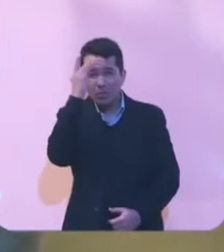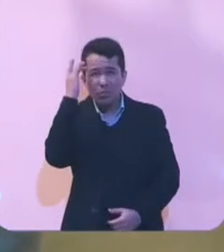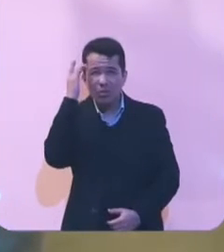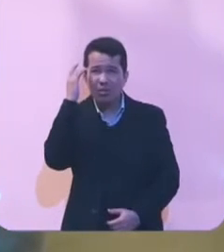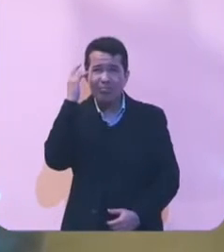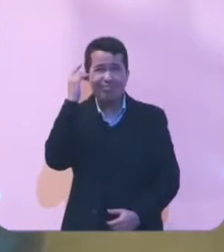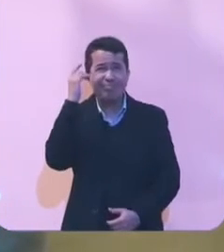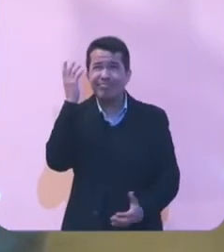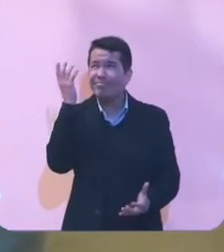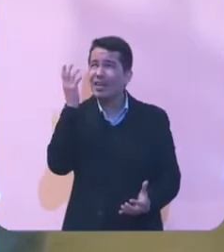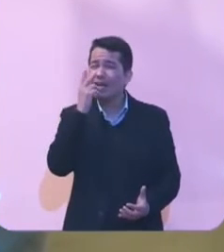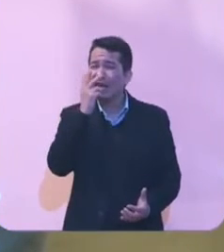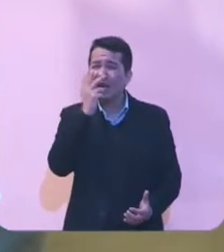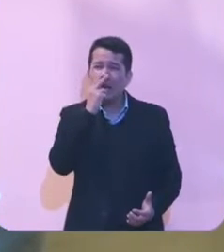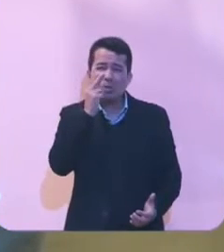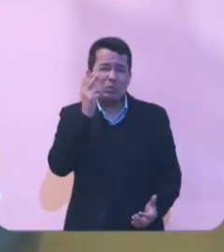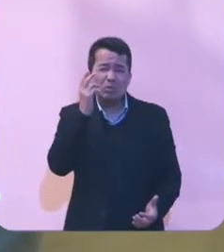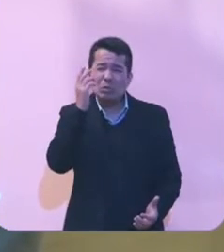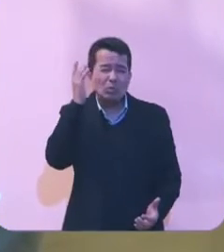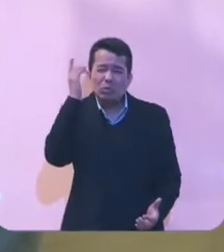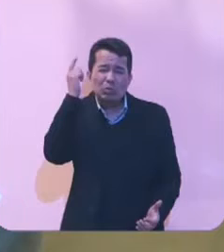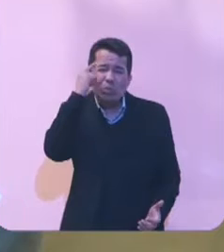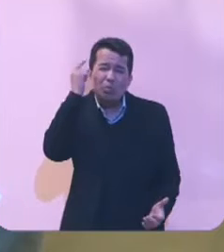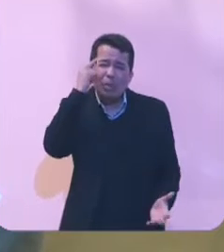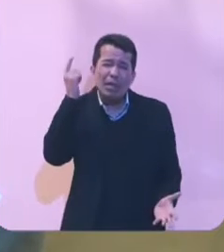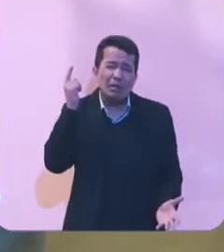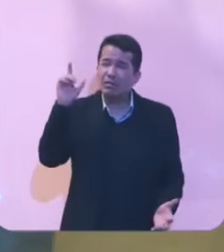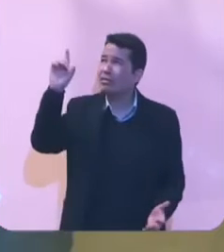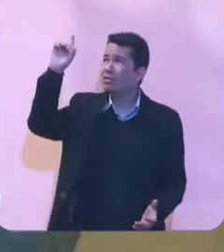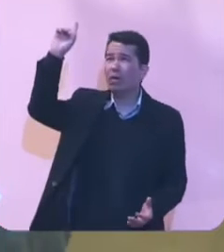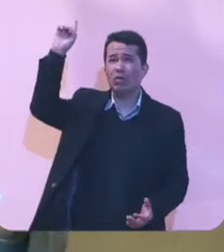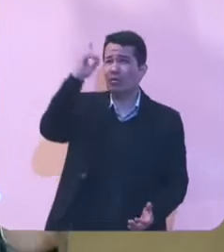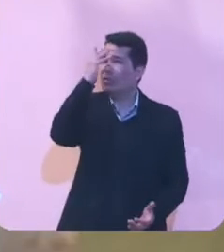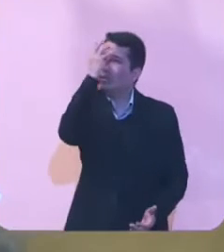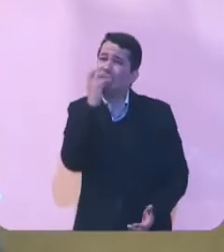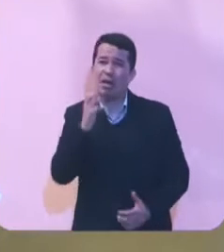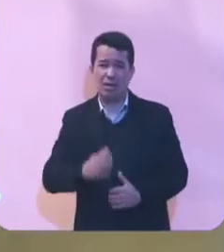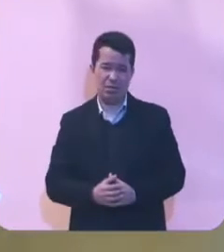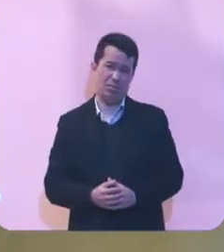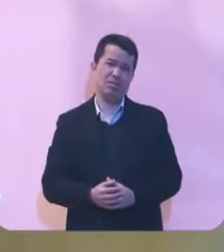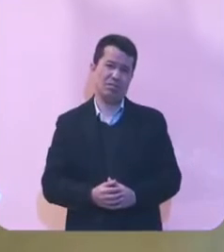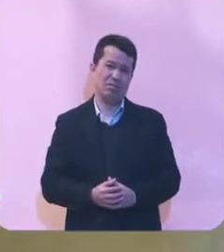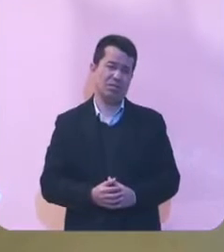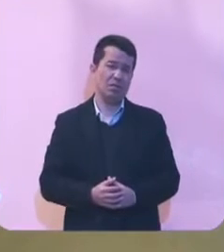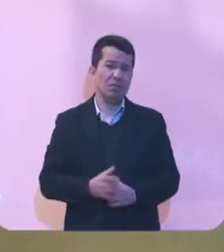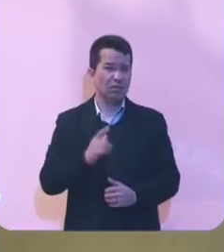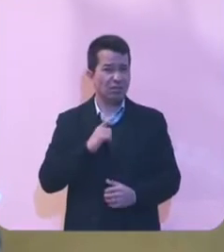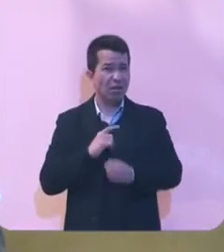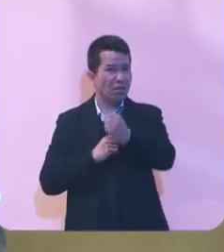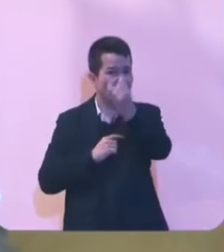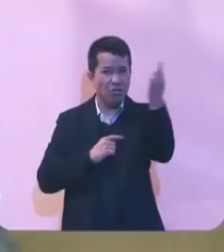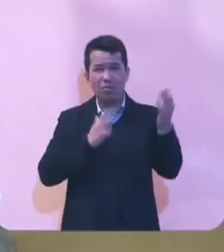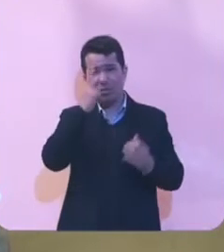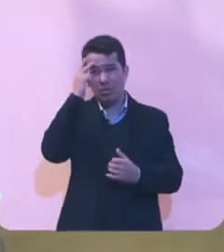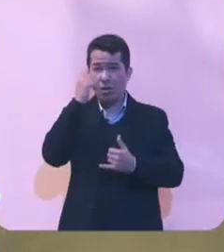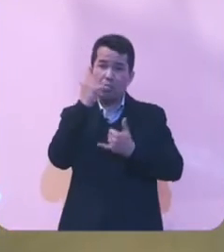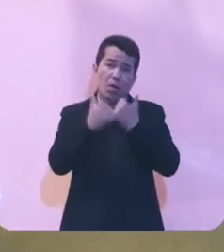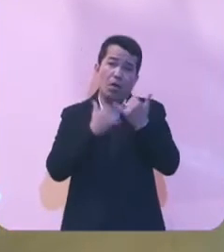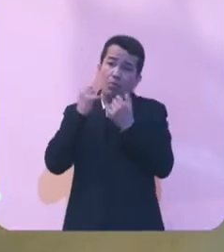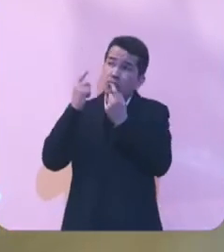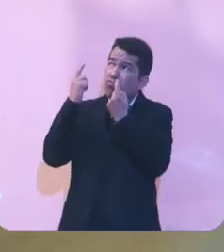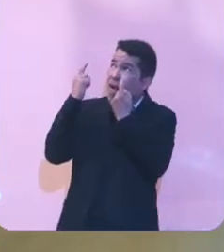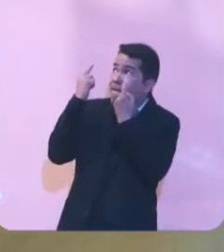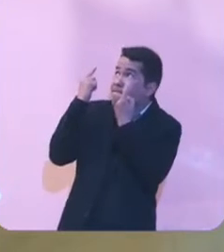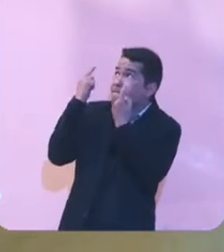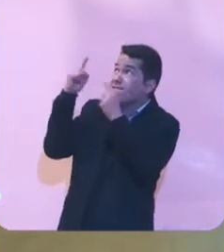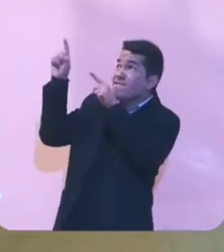Eu não sei, mas eu tenho visto tanta gente brincar com isso. A gente brinca com Deus, fazendo de conta